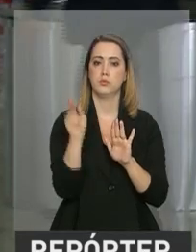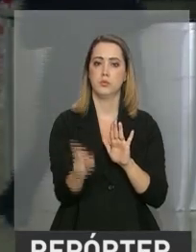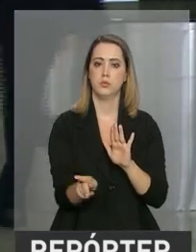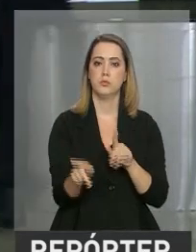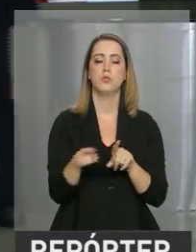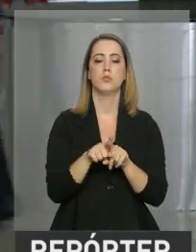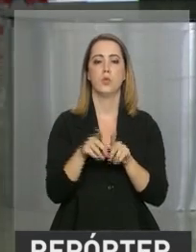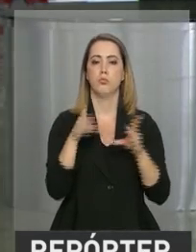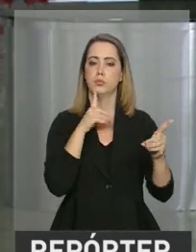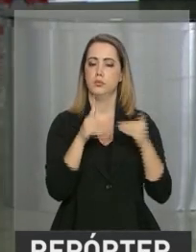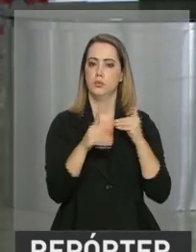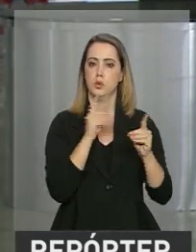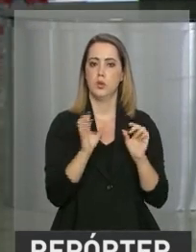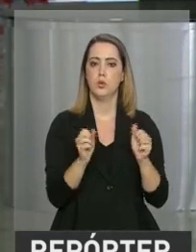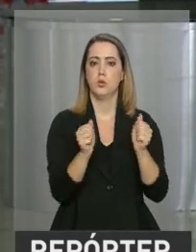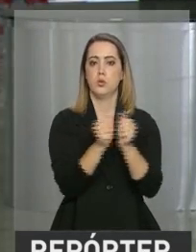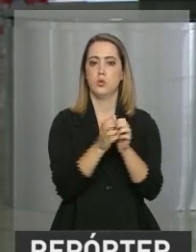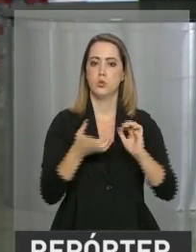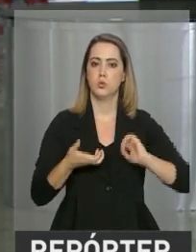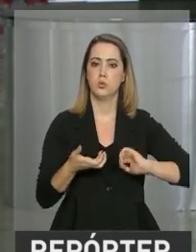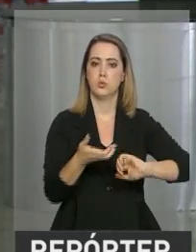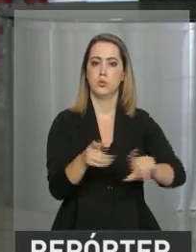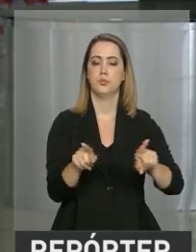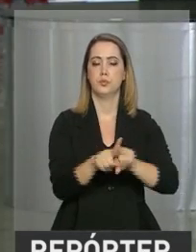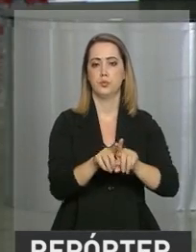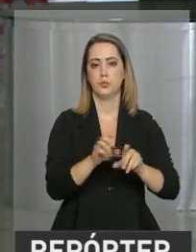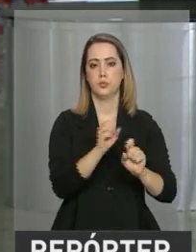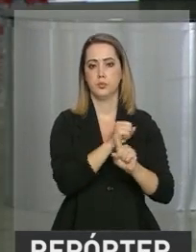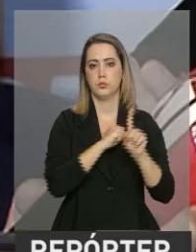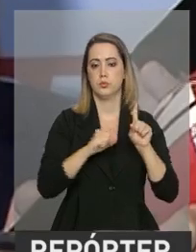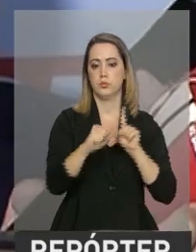sendo discutida com o Congresso e com a sociedade.